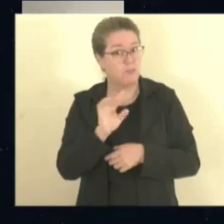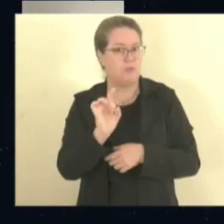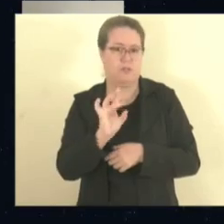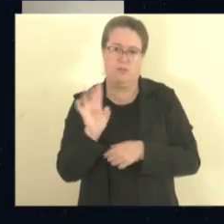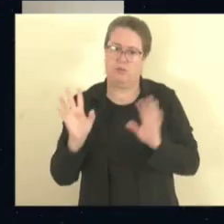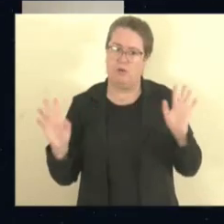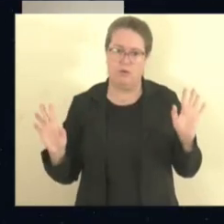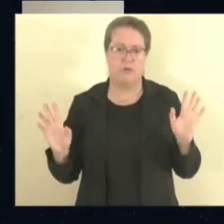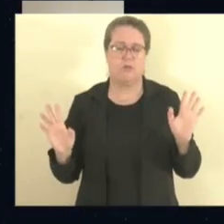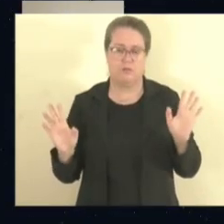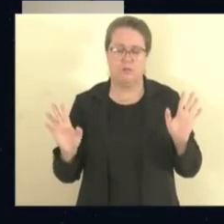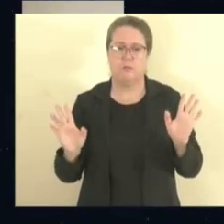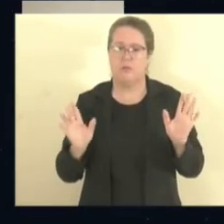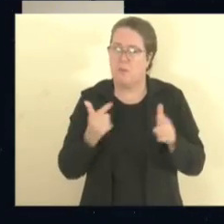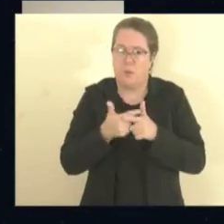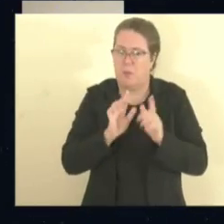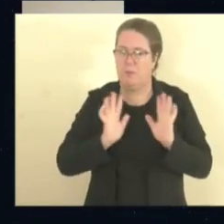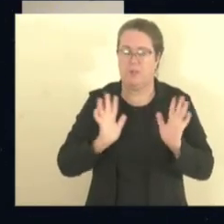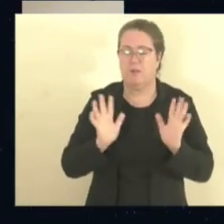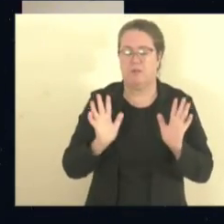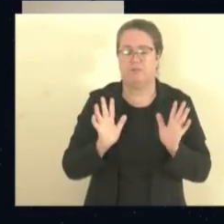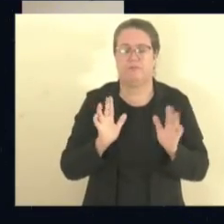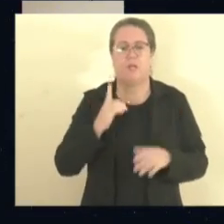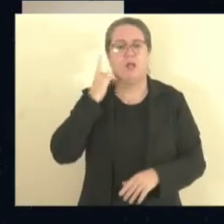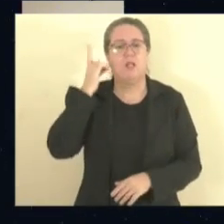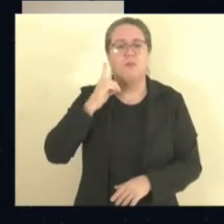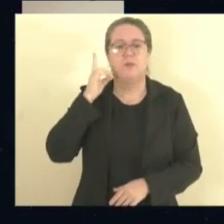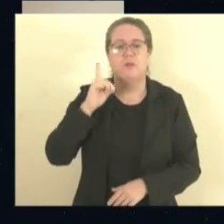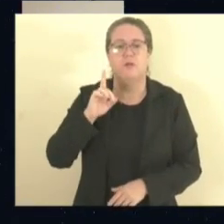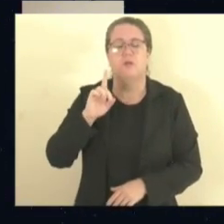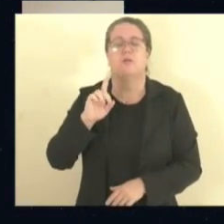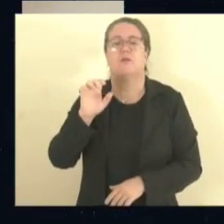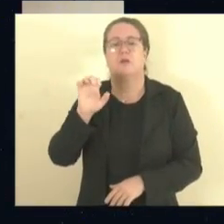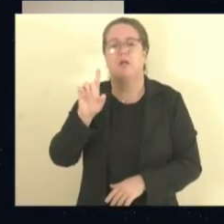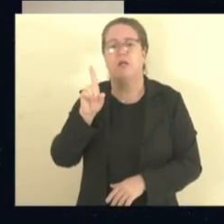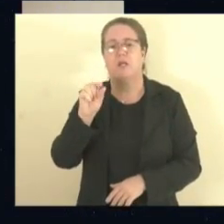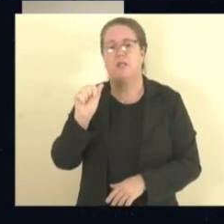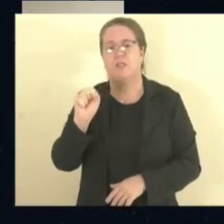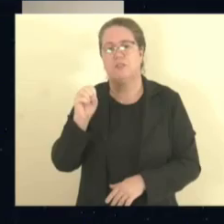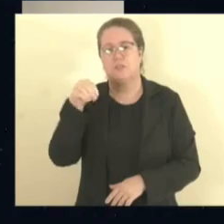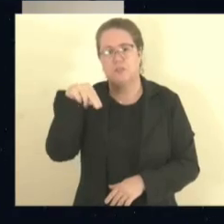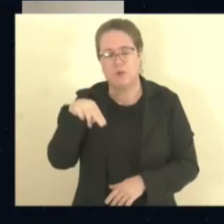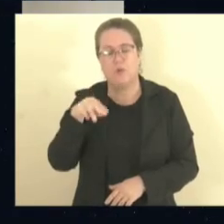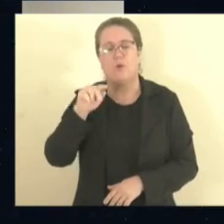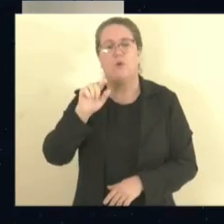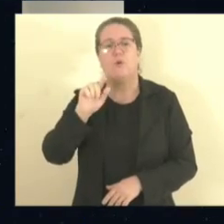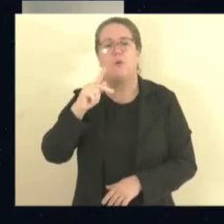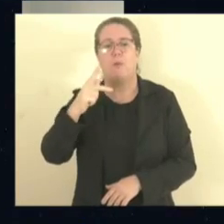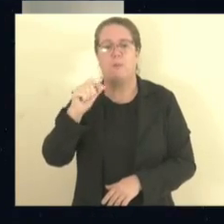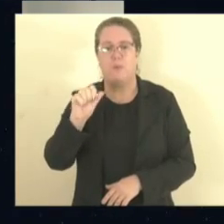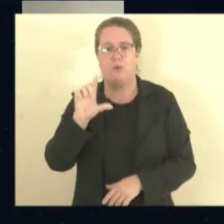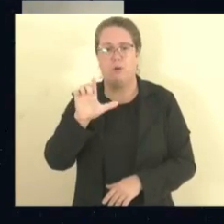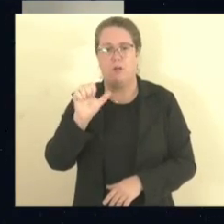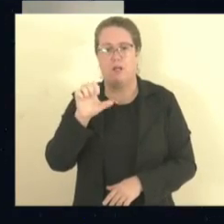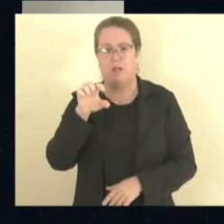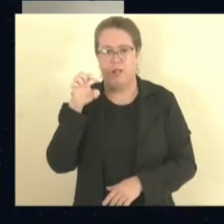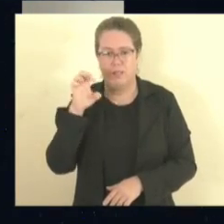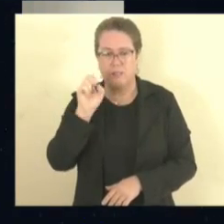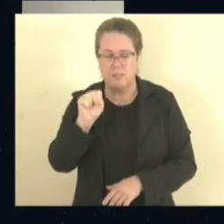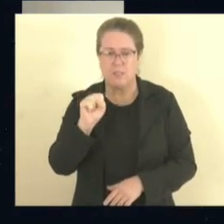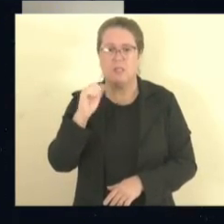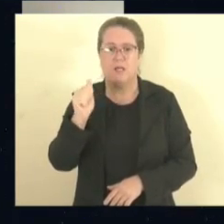seguinte. Deputado Elton Calegari, deputado Coronel Welles, deputado Lucas Polese, deputado Alcântara, o